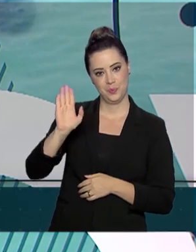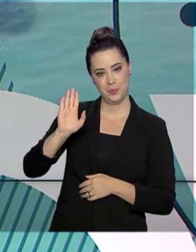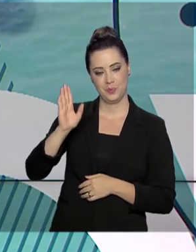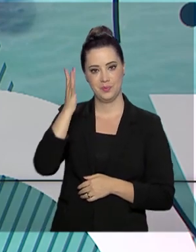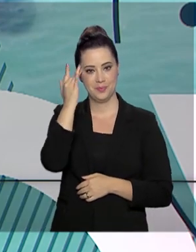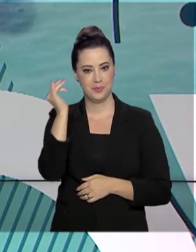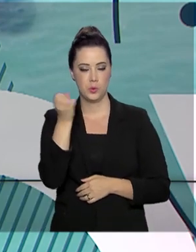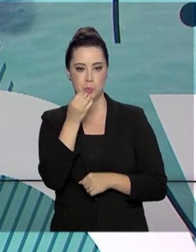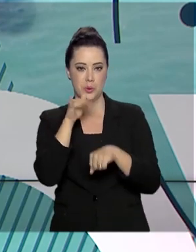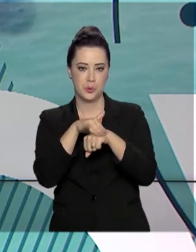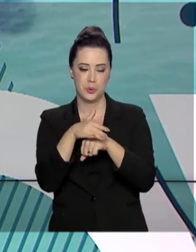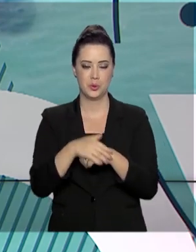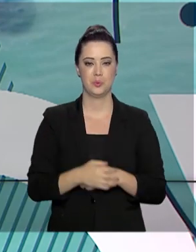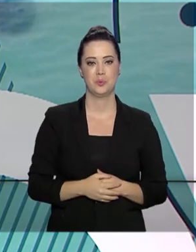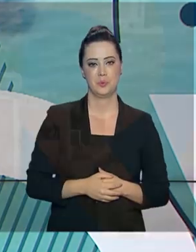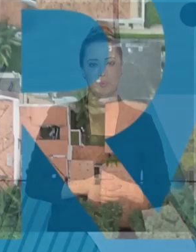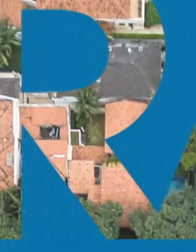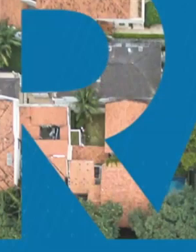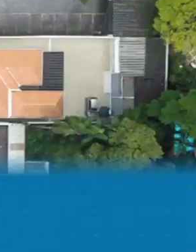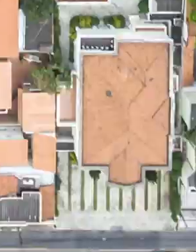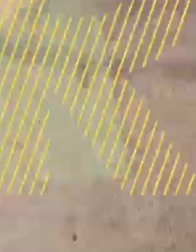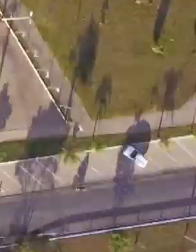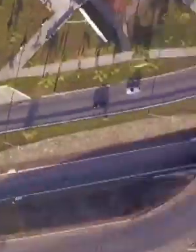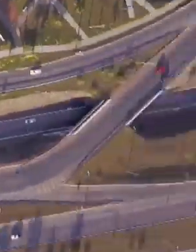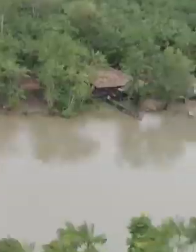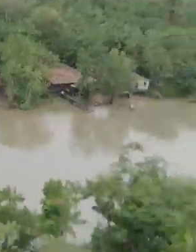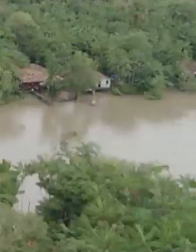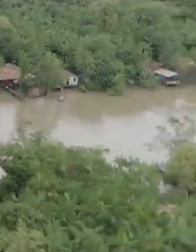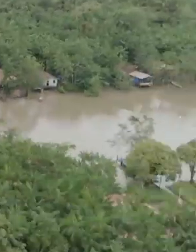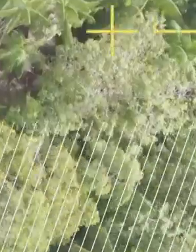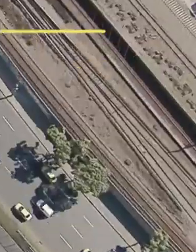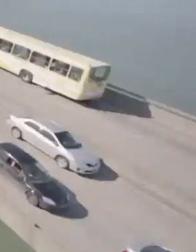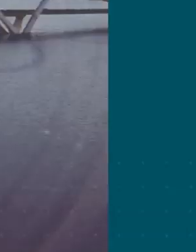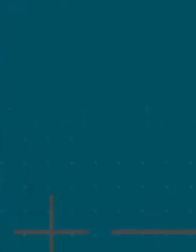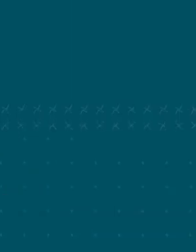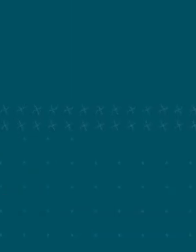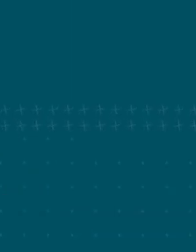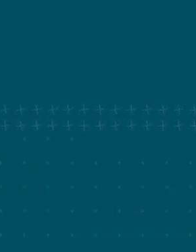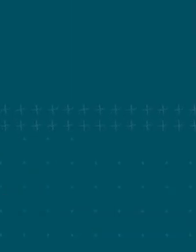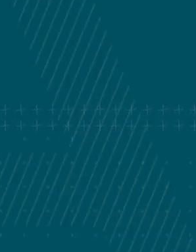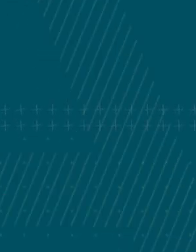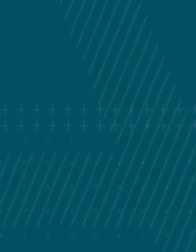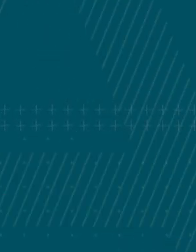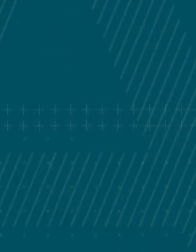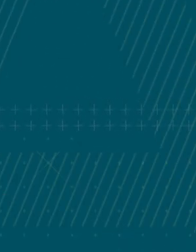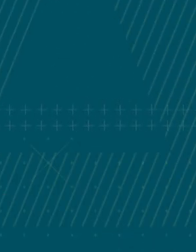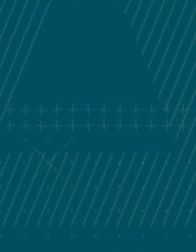amanhã. Uma boa noite para você. Tchau. Tchau. Tchau. Tchau.